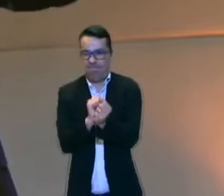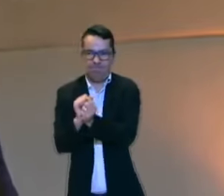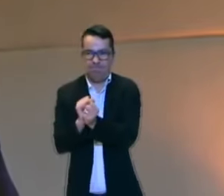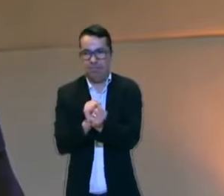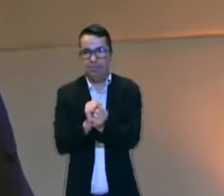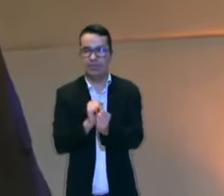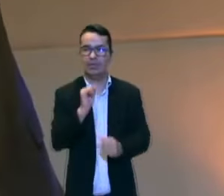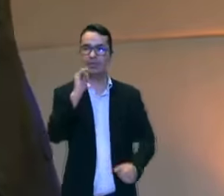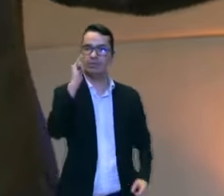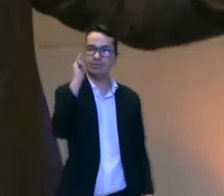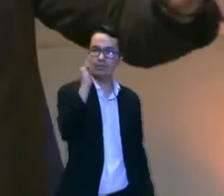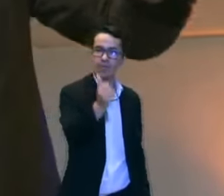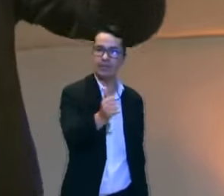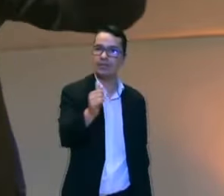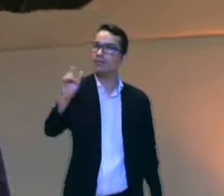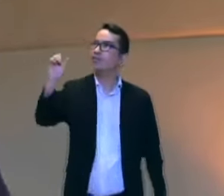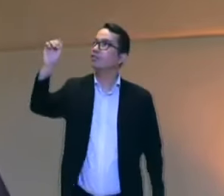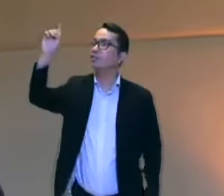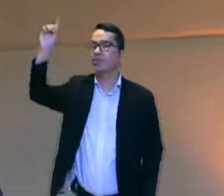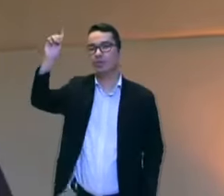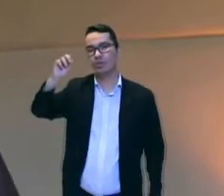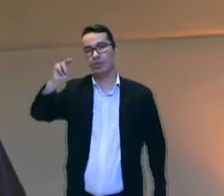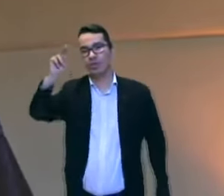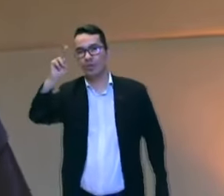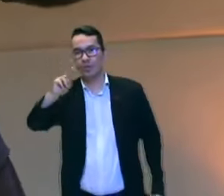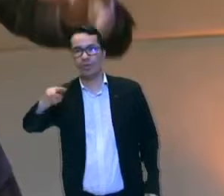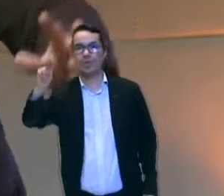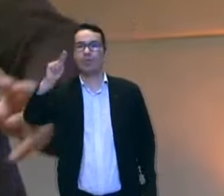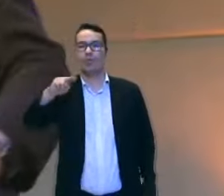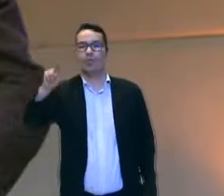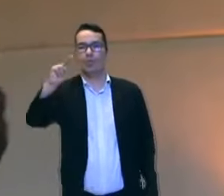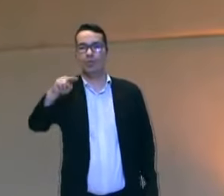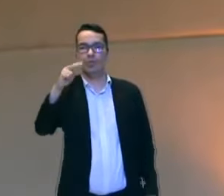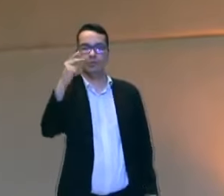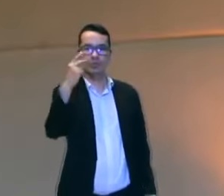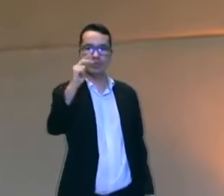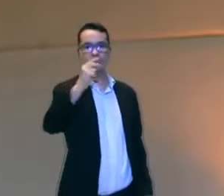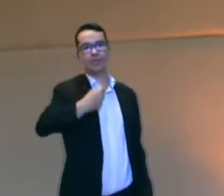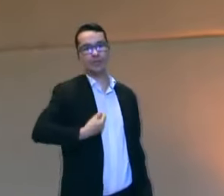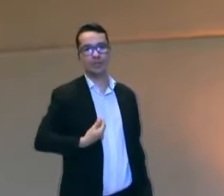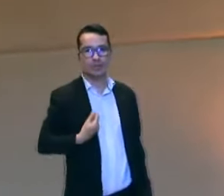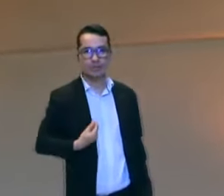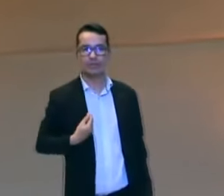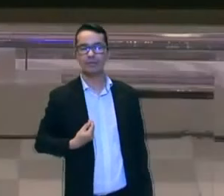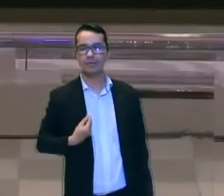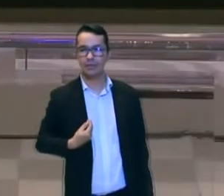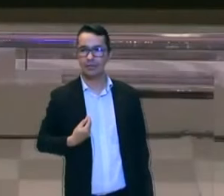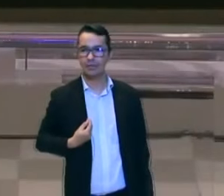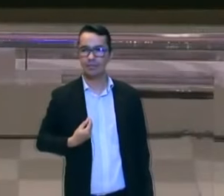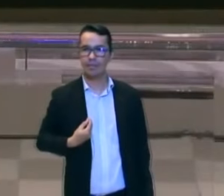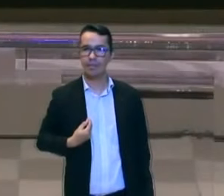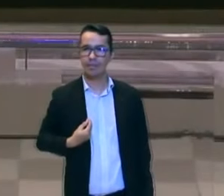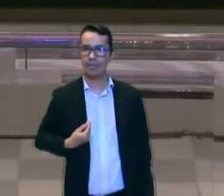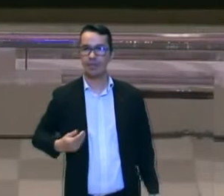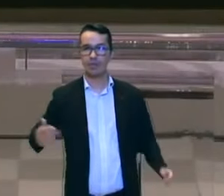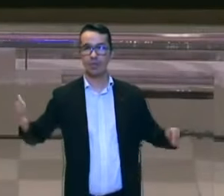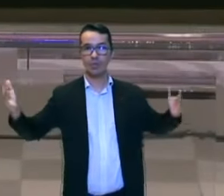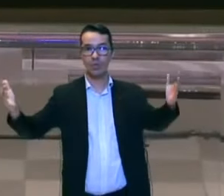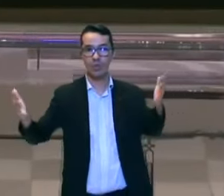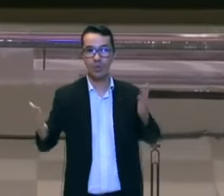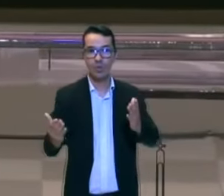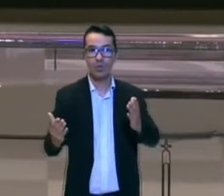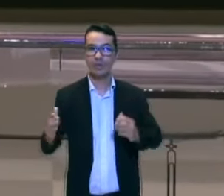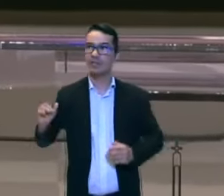vai te usar sobremaneira. Coisas incríveis vão acontecer na tua vida. Mas Ele te trouxe aqui para tirar o veneno do